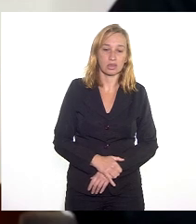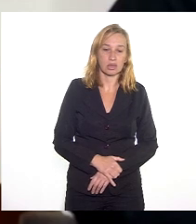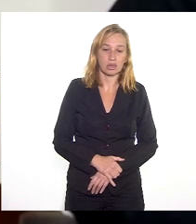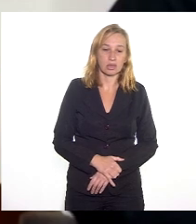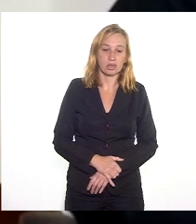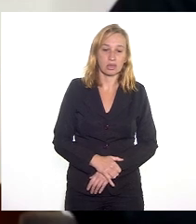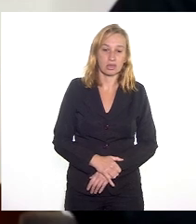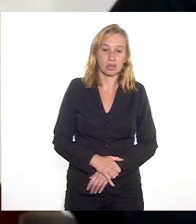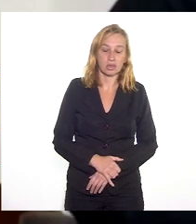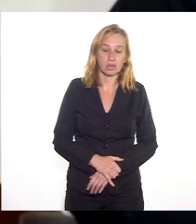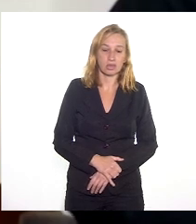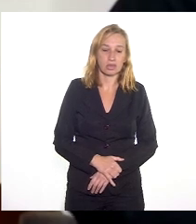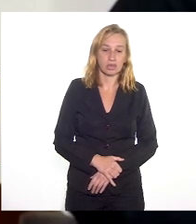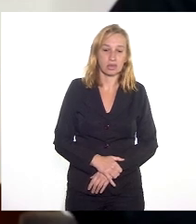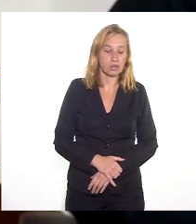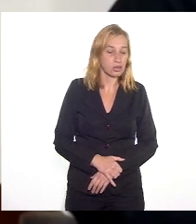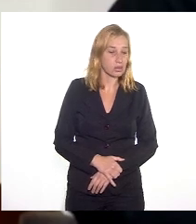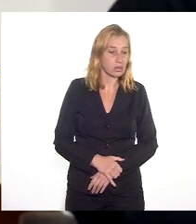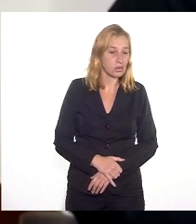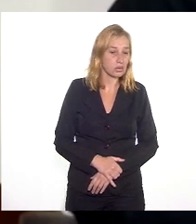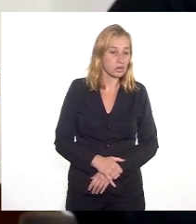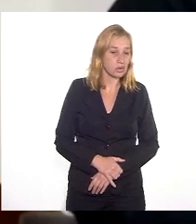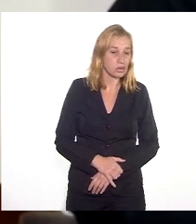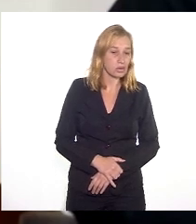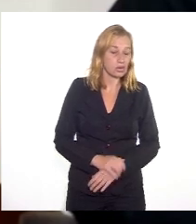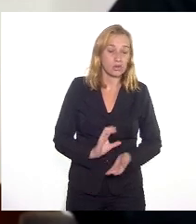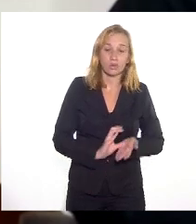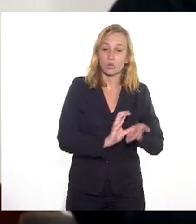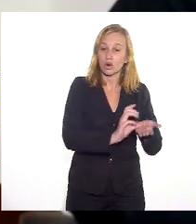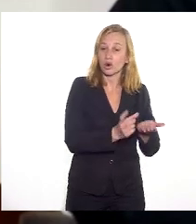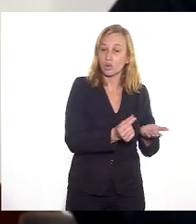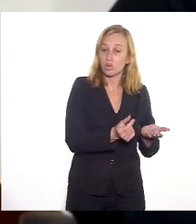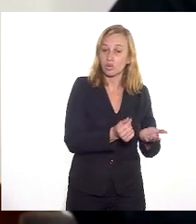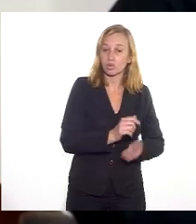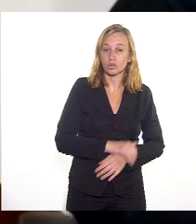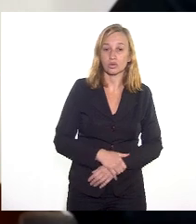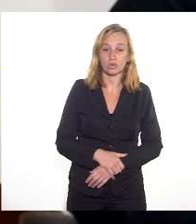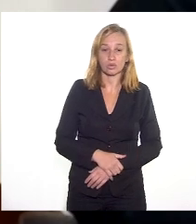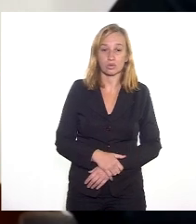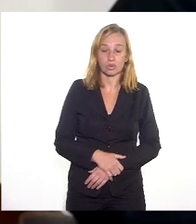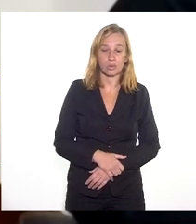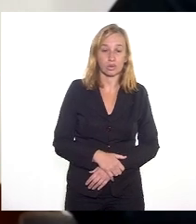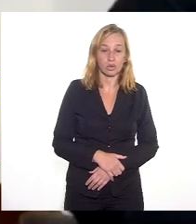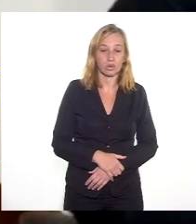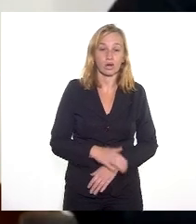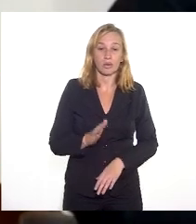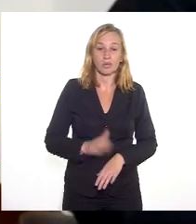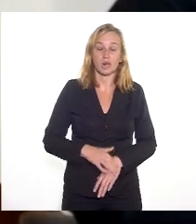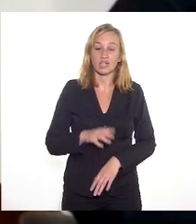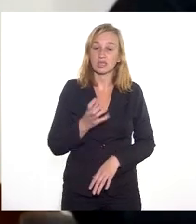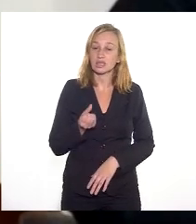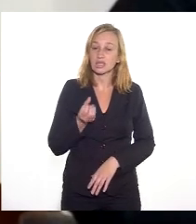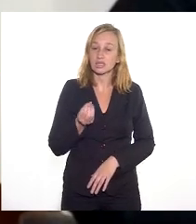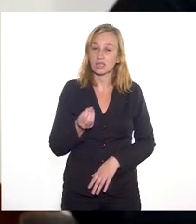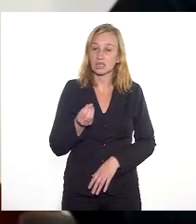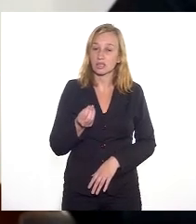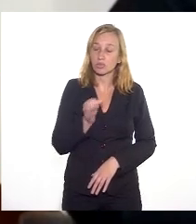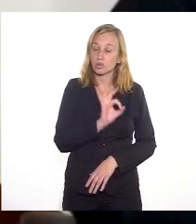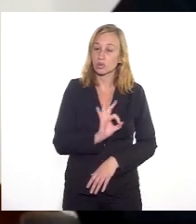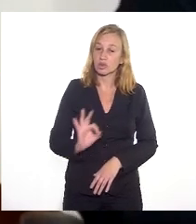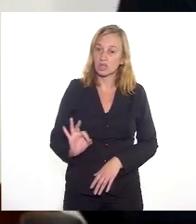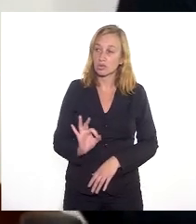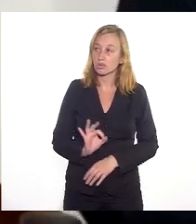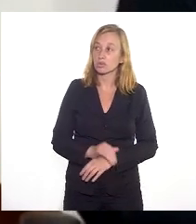e a questão da concessão, dos recursos da concessão. Mais de 60%, salvo engano